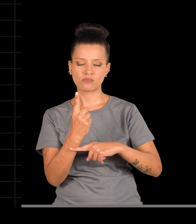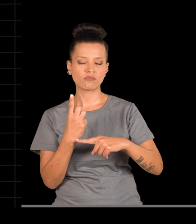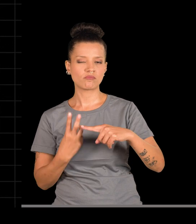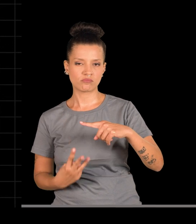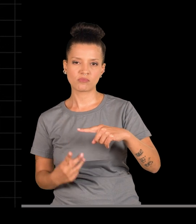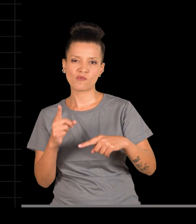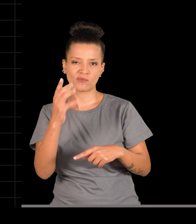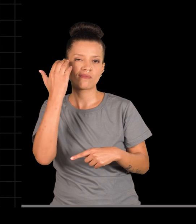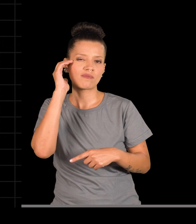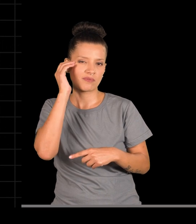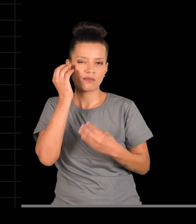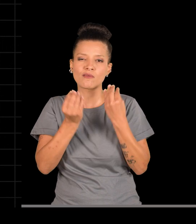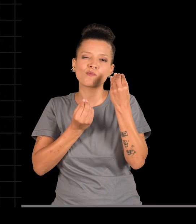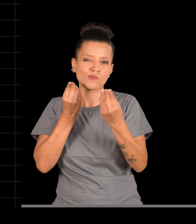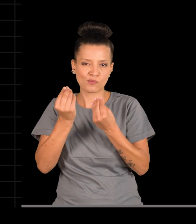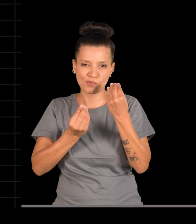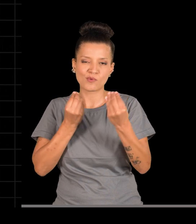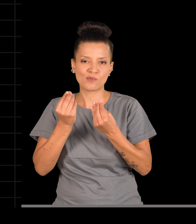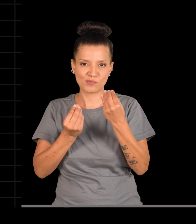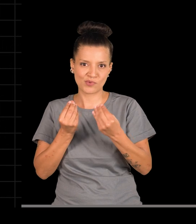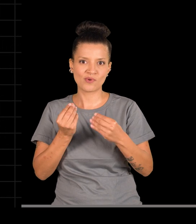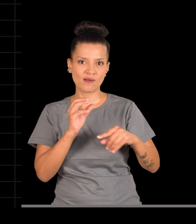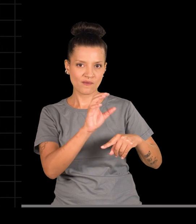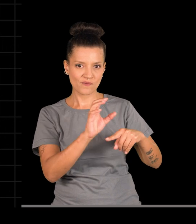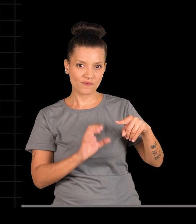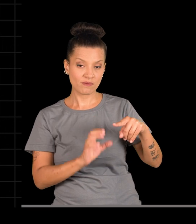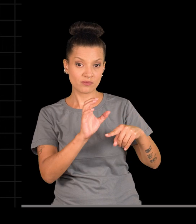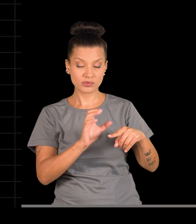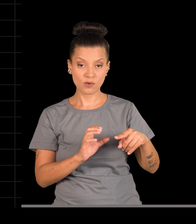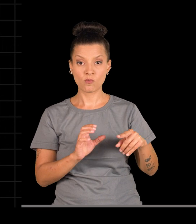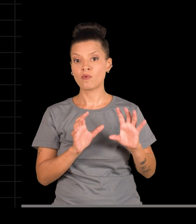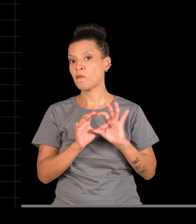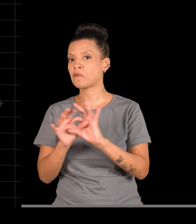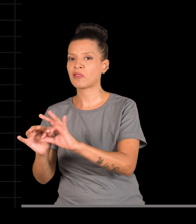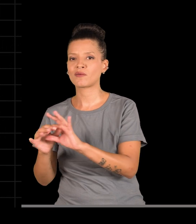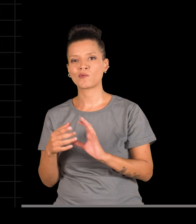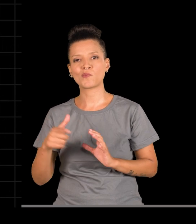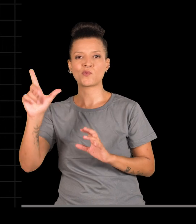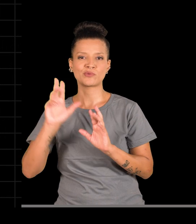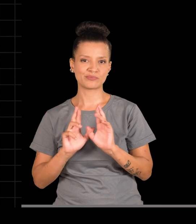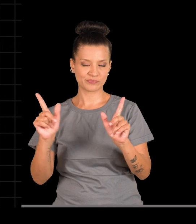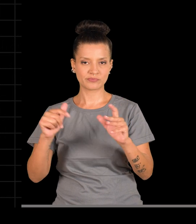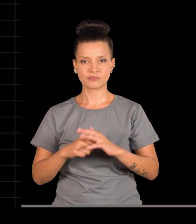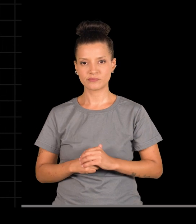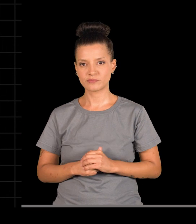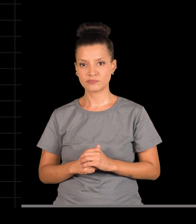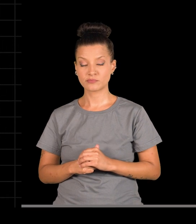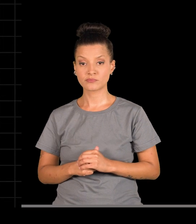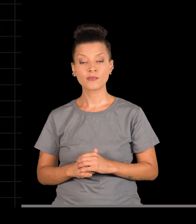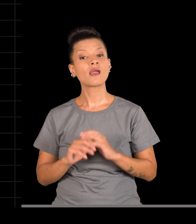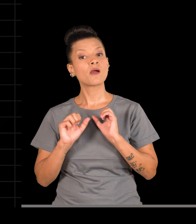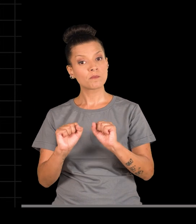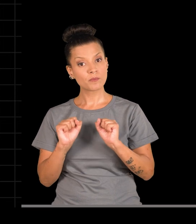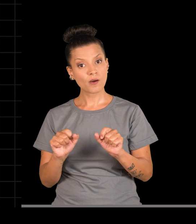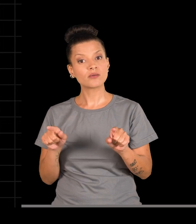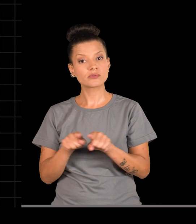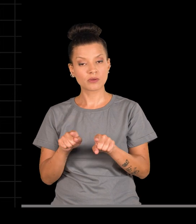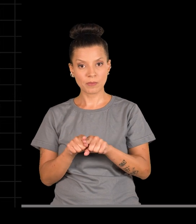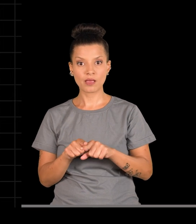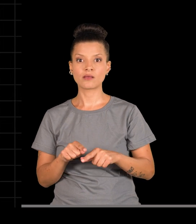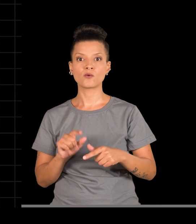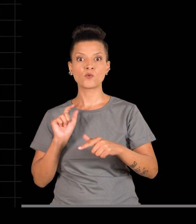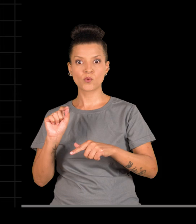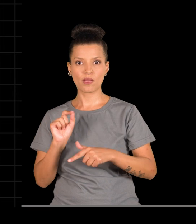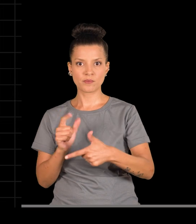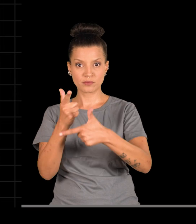outro problema, todos vão dar um terço, só para você ter uma noção aí exata de como significa aí as frações em diferentes contextos. Agora aqui a fração pode ser também